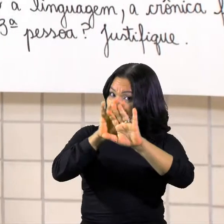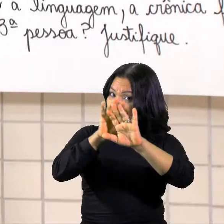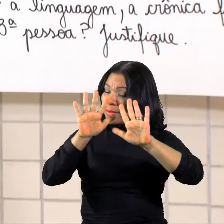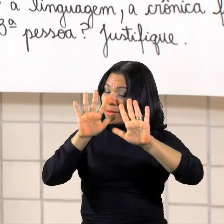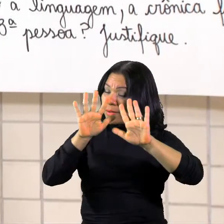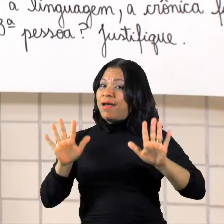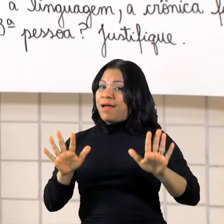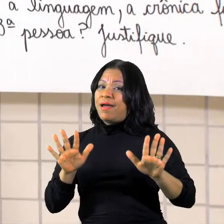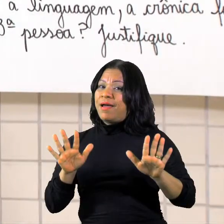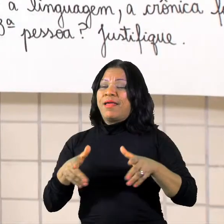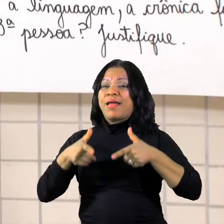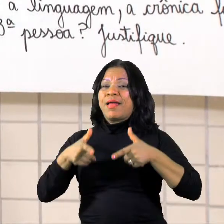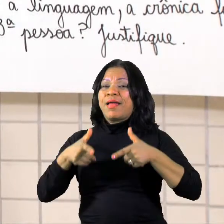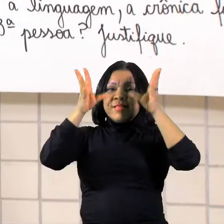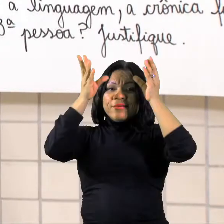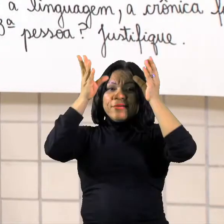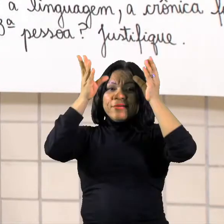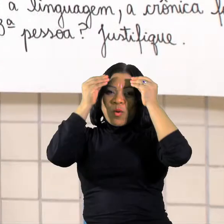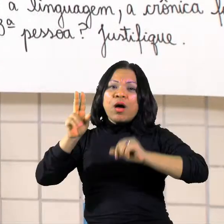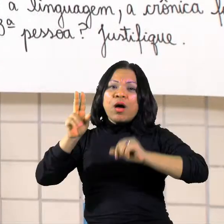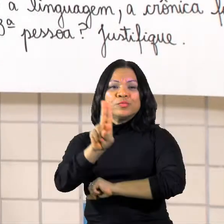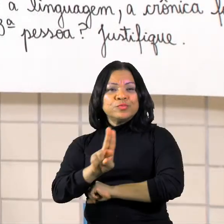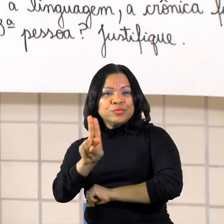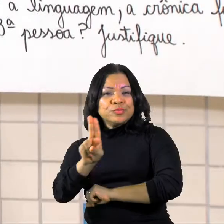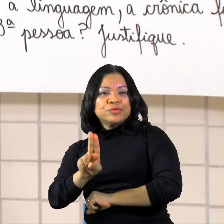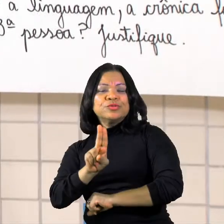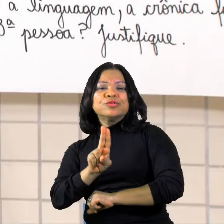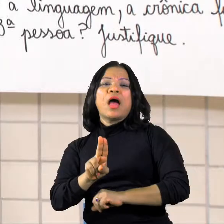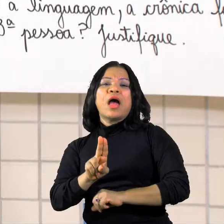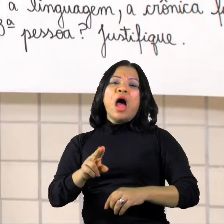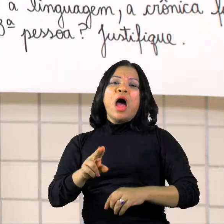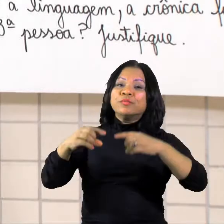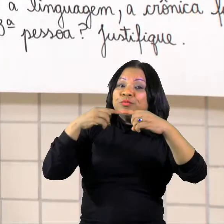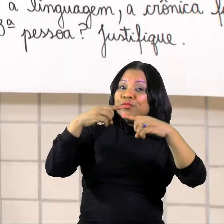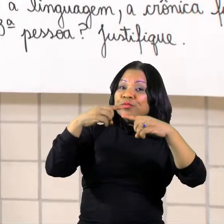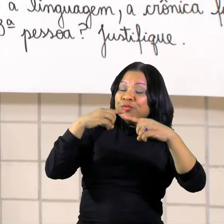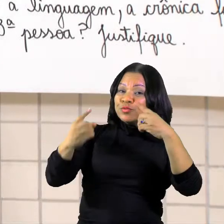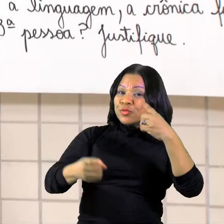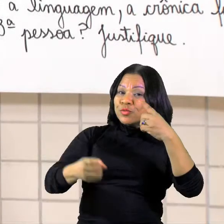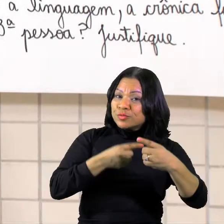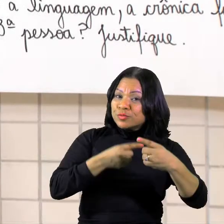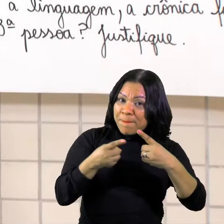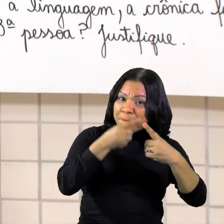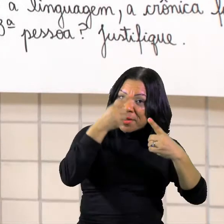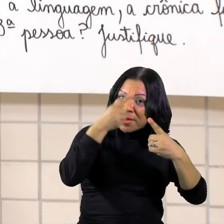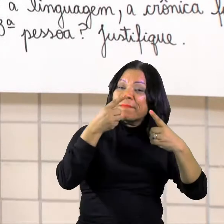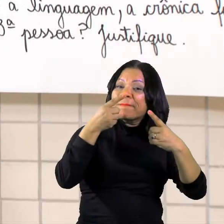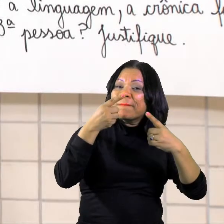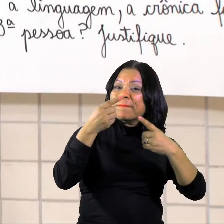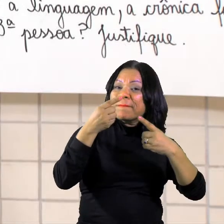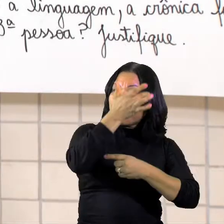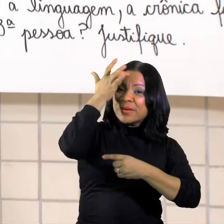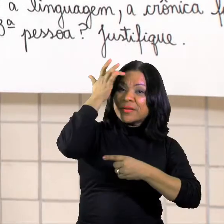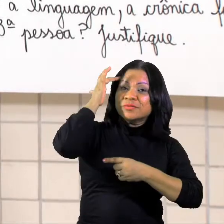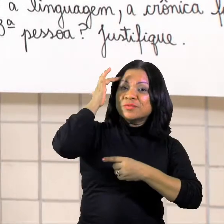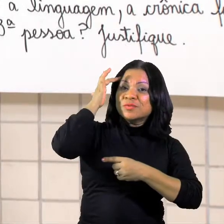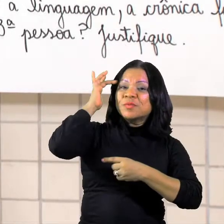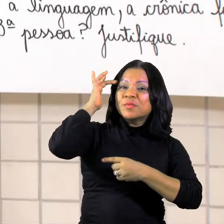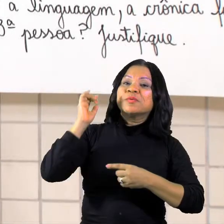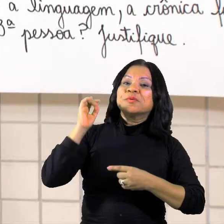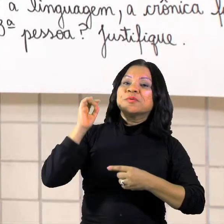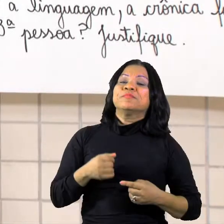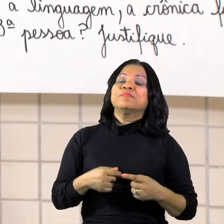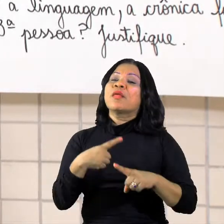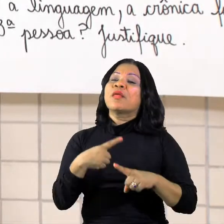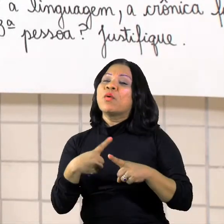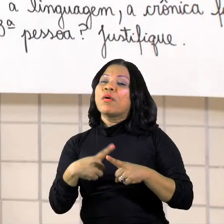linguagem utilizada nessa crônica foi o discurso em primeira pessoa. Por que foi em primeira pessoa? Porque o narrador,